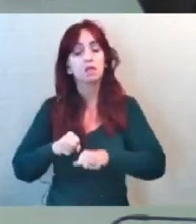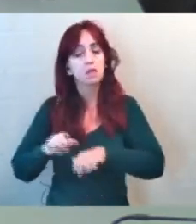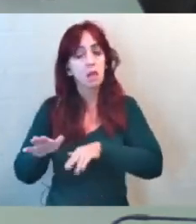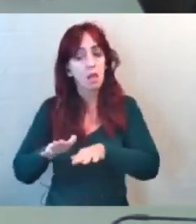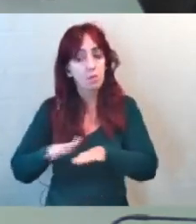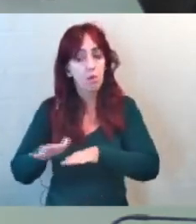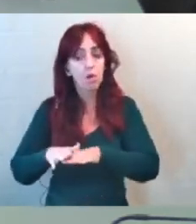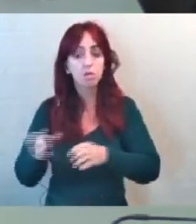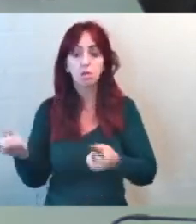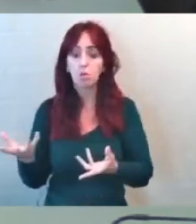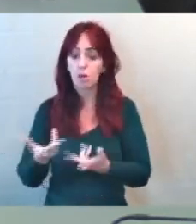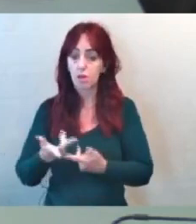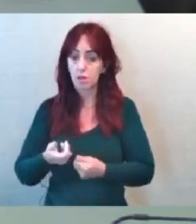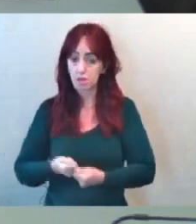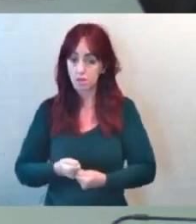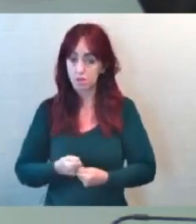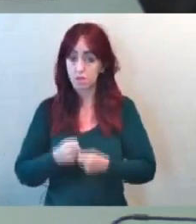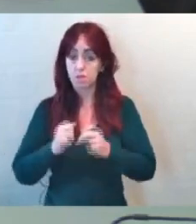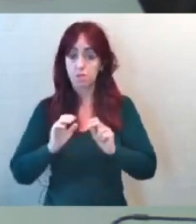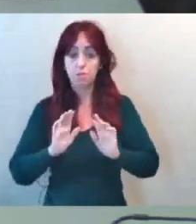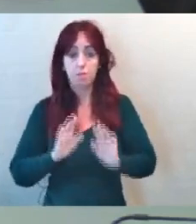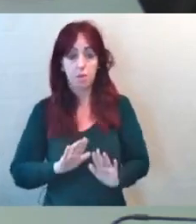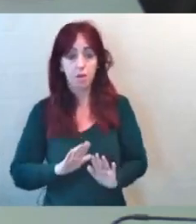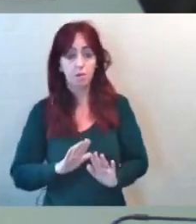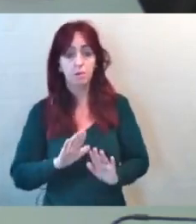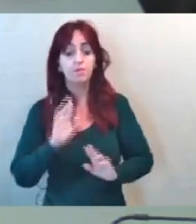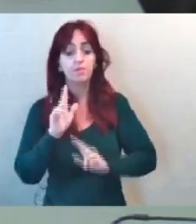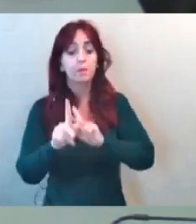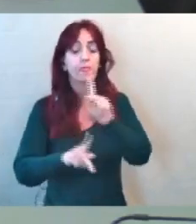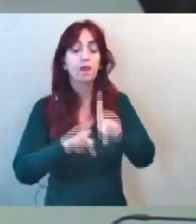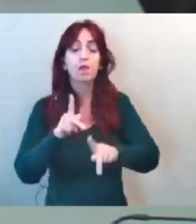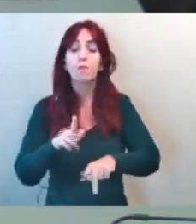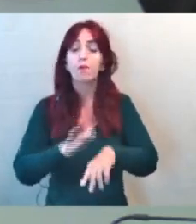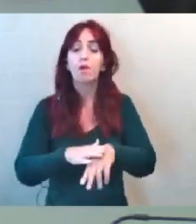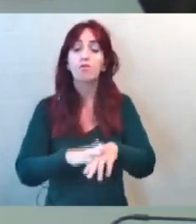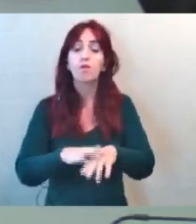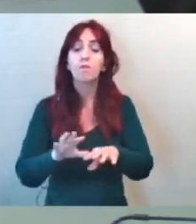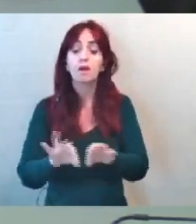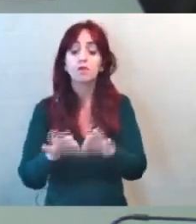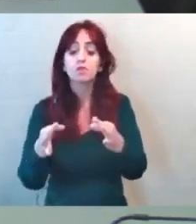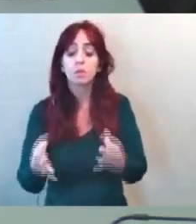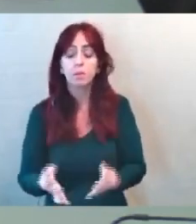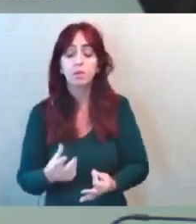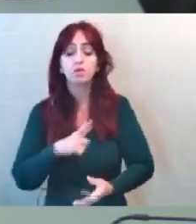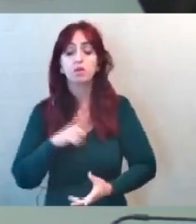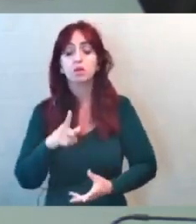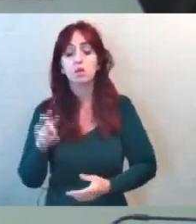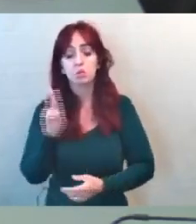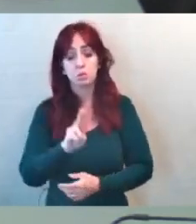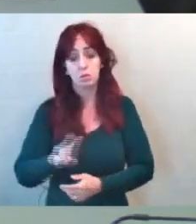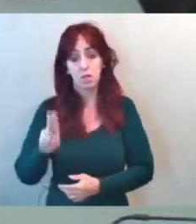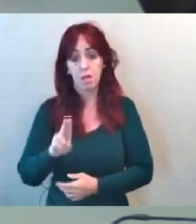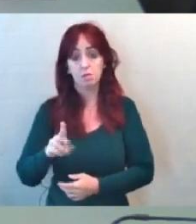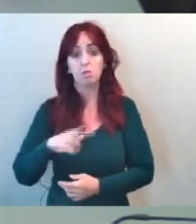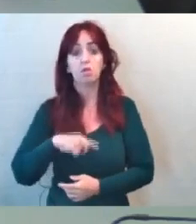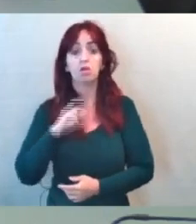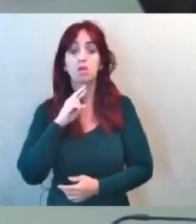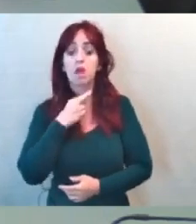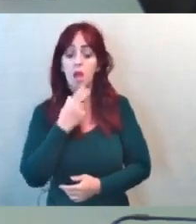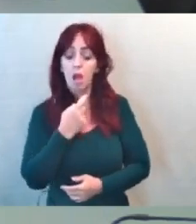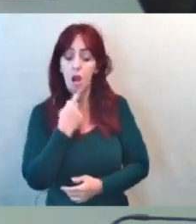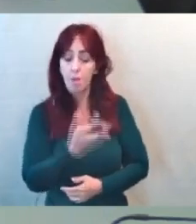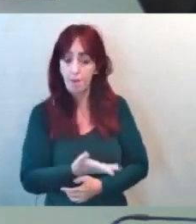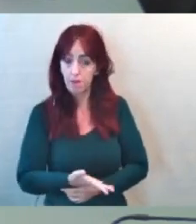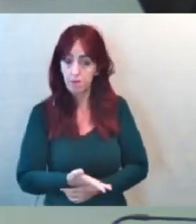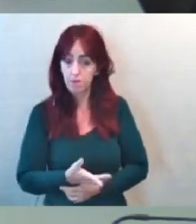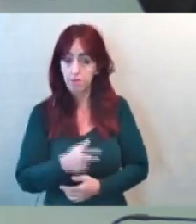todas, não. Mas o que a população mais humilde tem utilizado, eles têm levantado muitas reclamações. Então, convido o senhor a